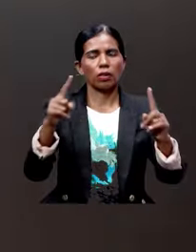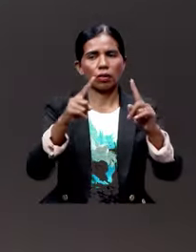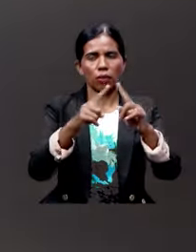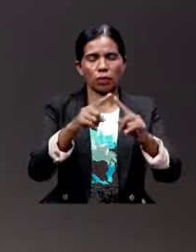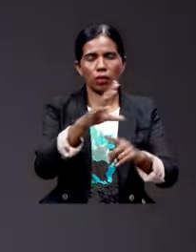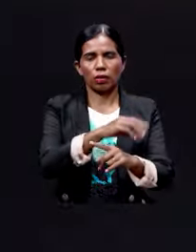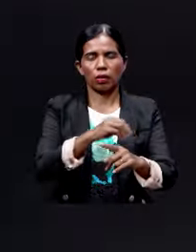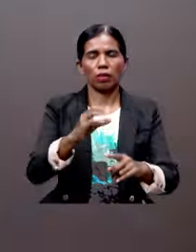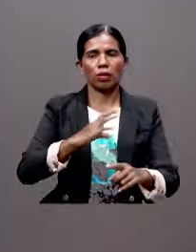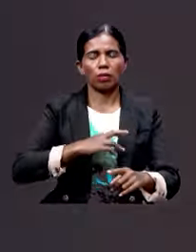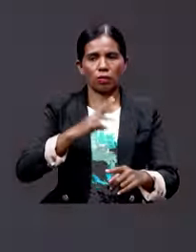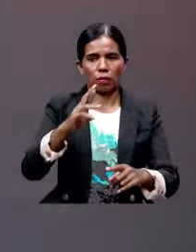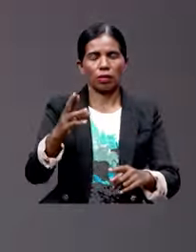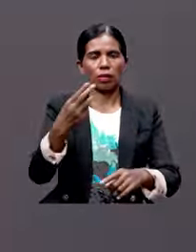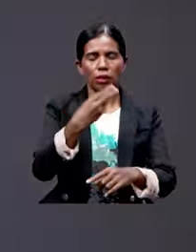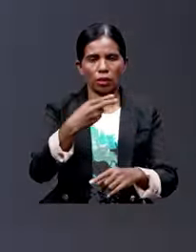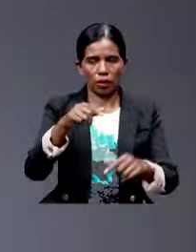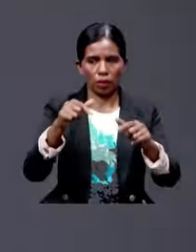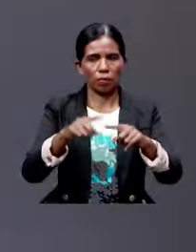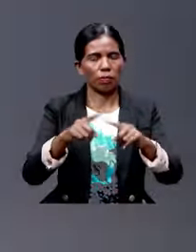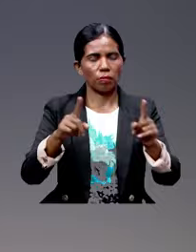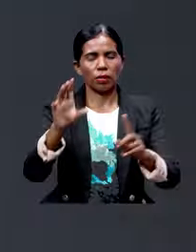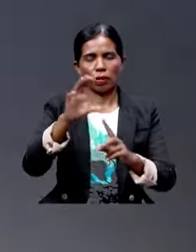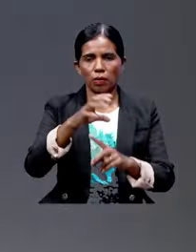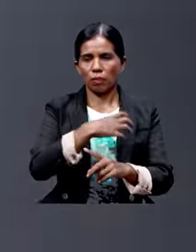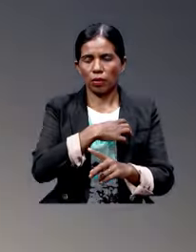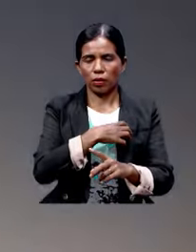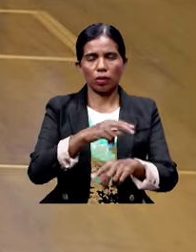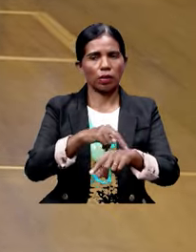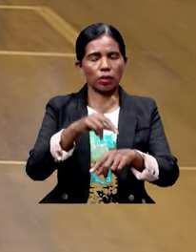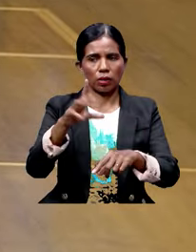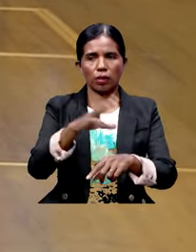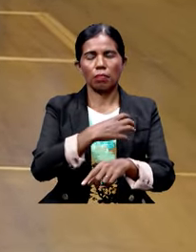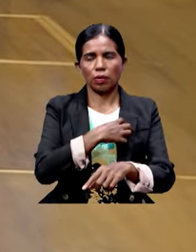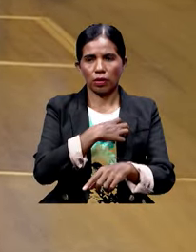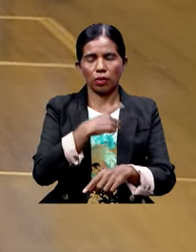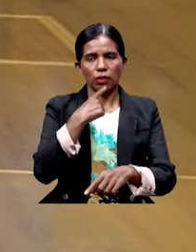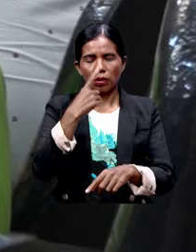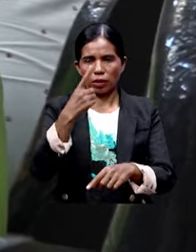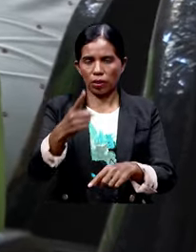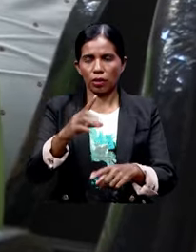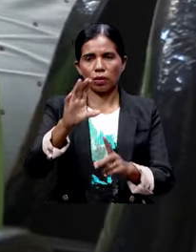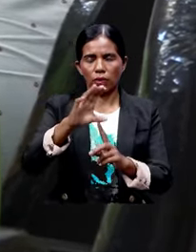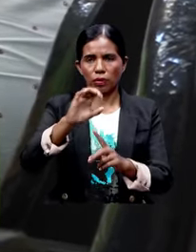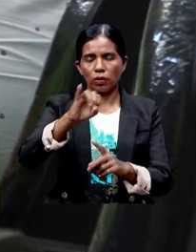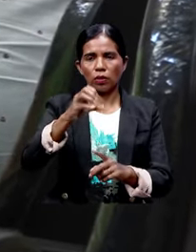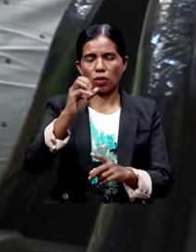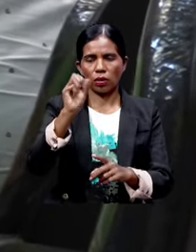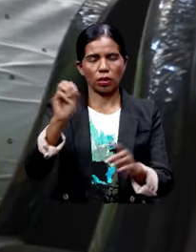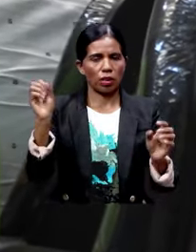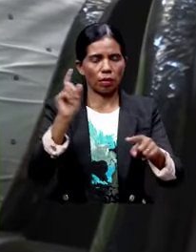5 de Maio Colmera Dili iha kinta ne maibe komandante operasaun nasional komando jeral Penteli Superintendente Sefi José Suárez